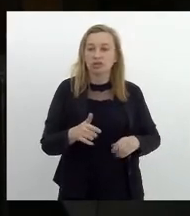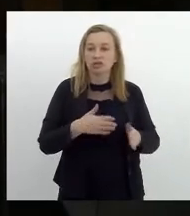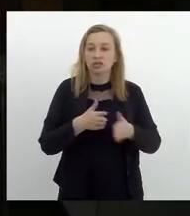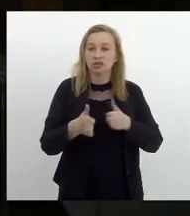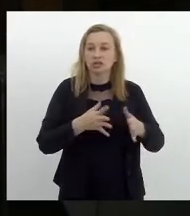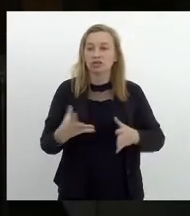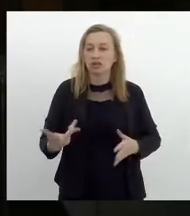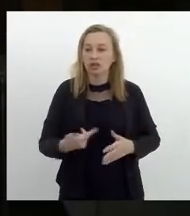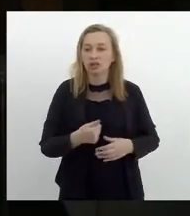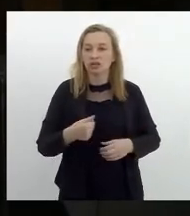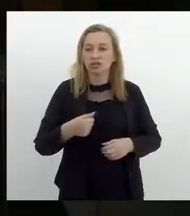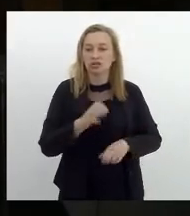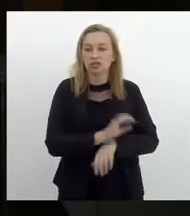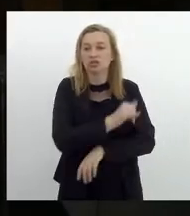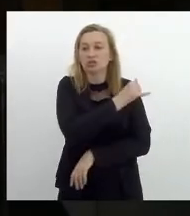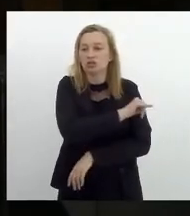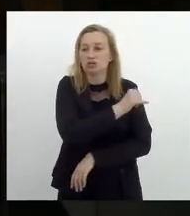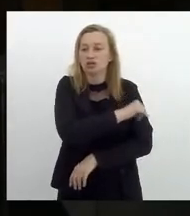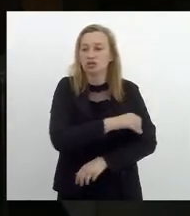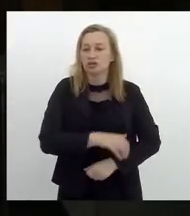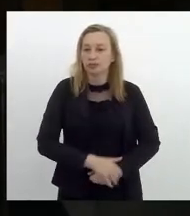qualidade no estado do Rio de Janeiro.